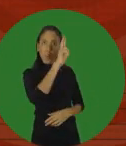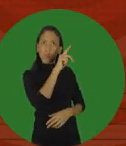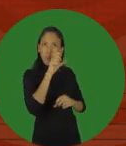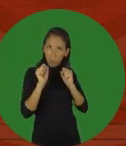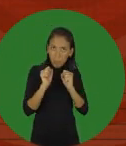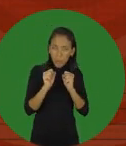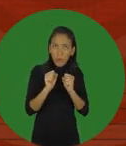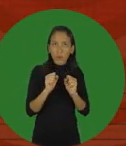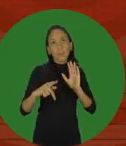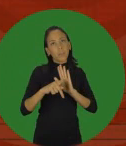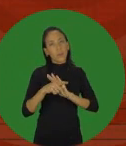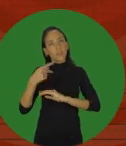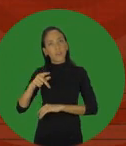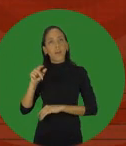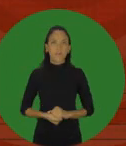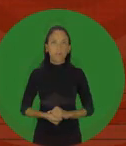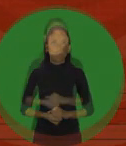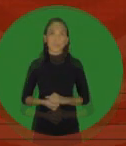pela Ingersoll Rand.